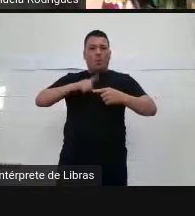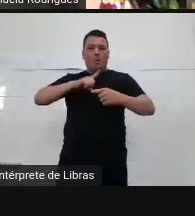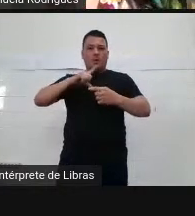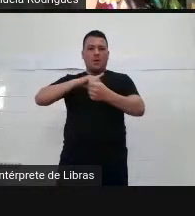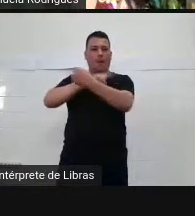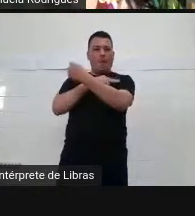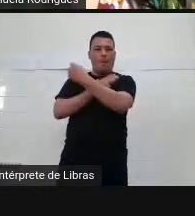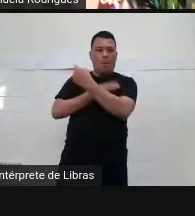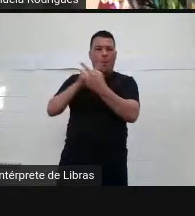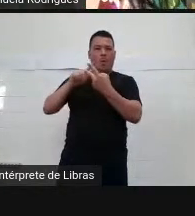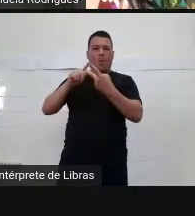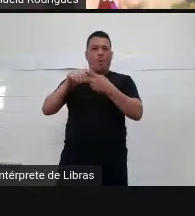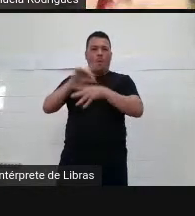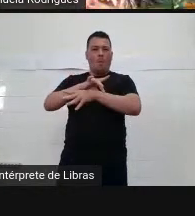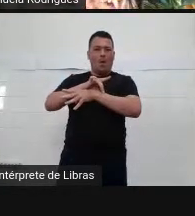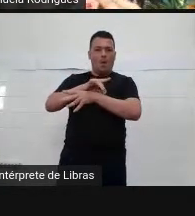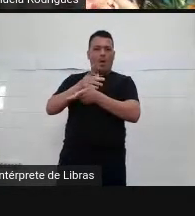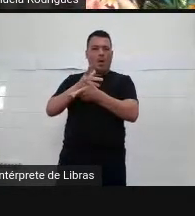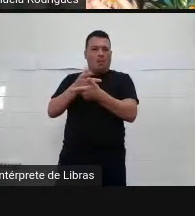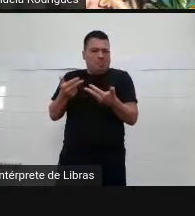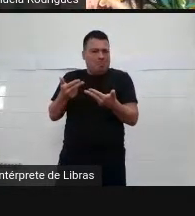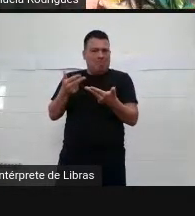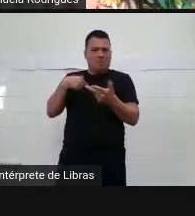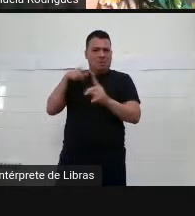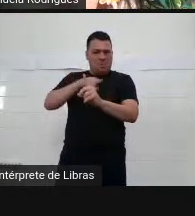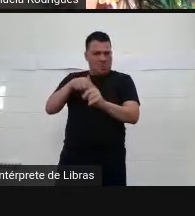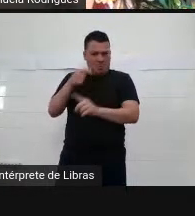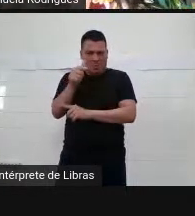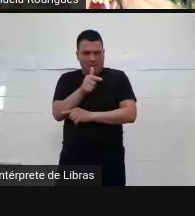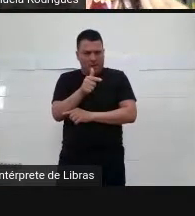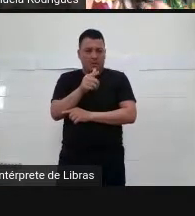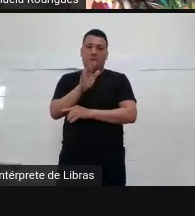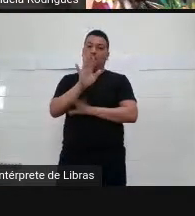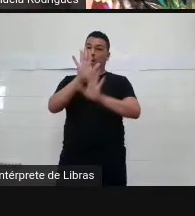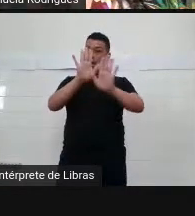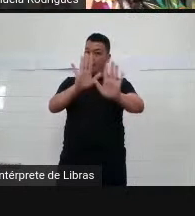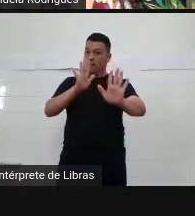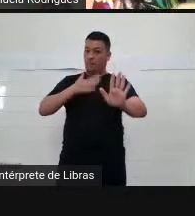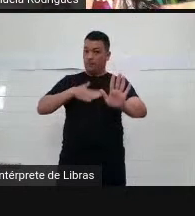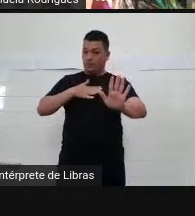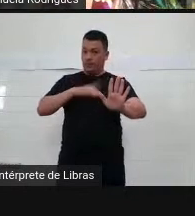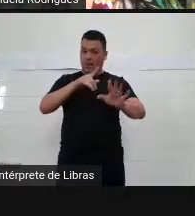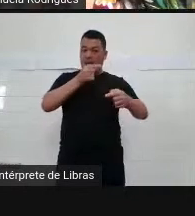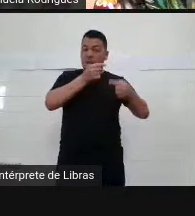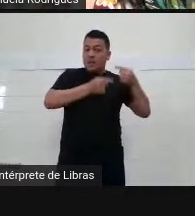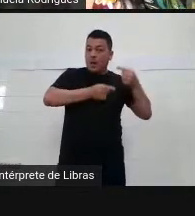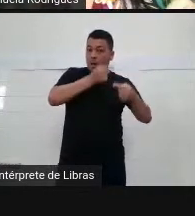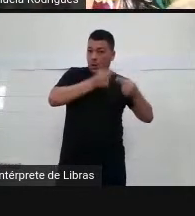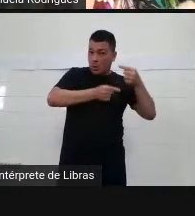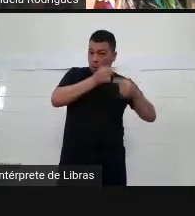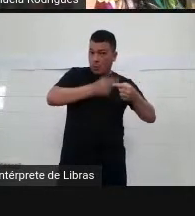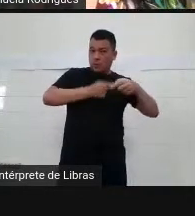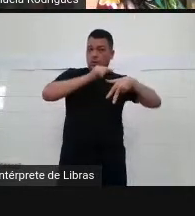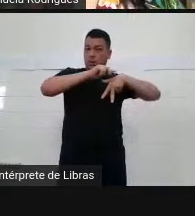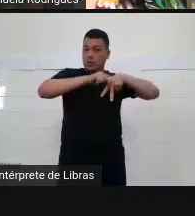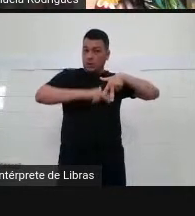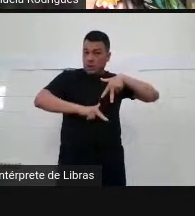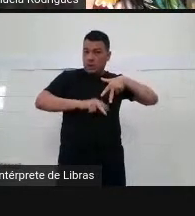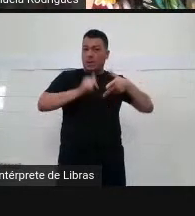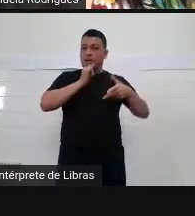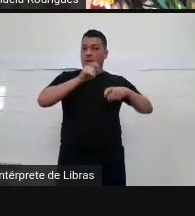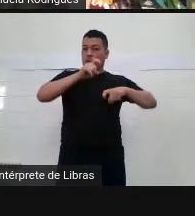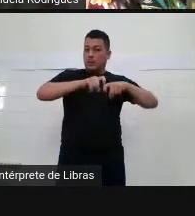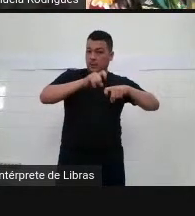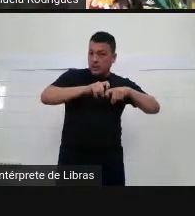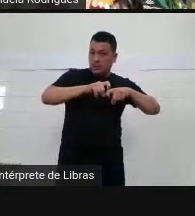músculo. E é interessante de pensar que, né, nas discussões de gênero, de